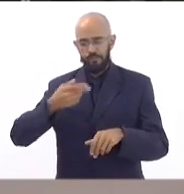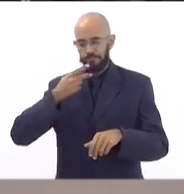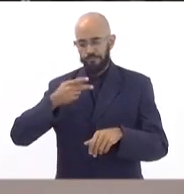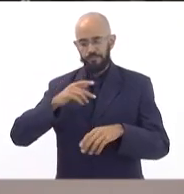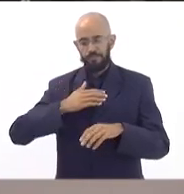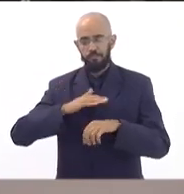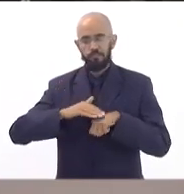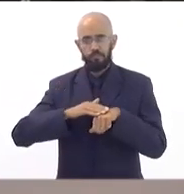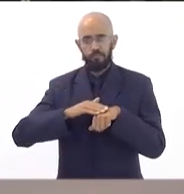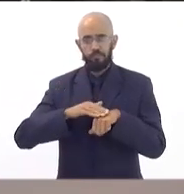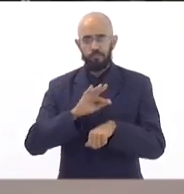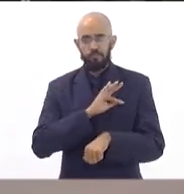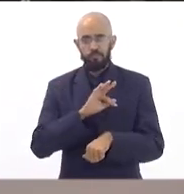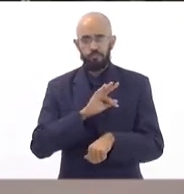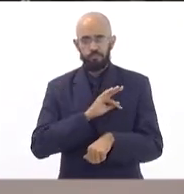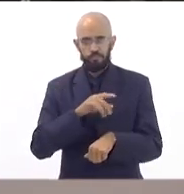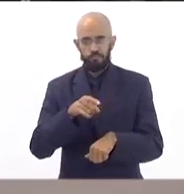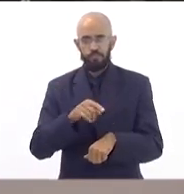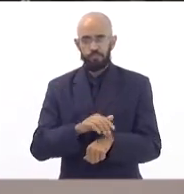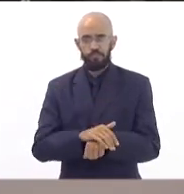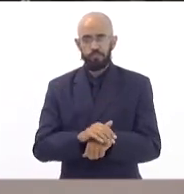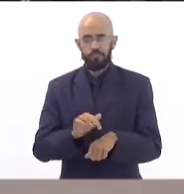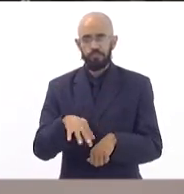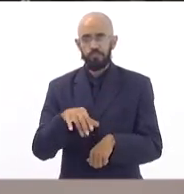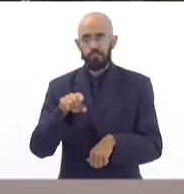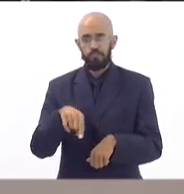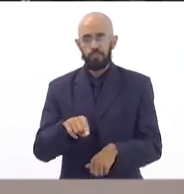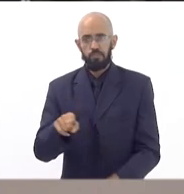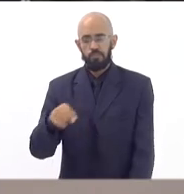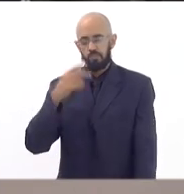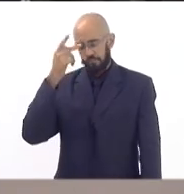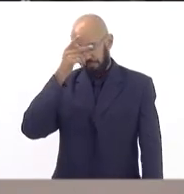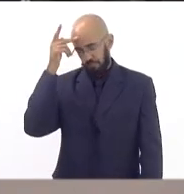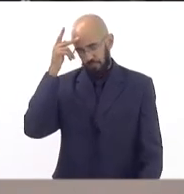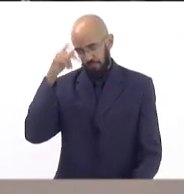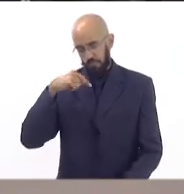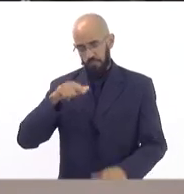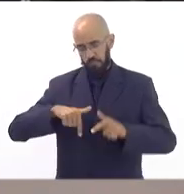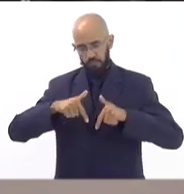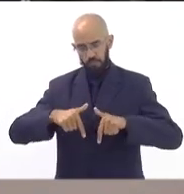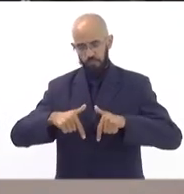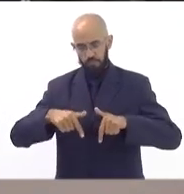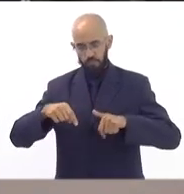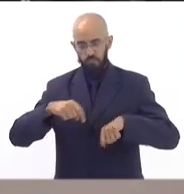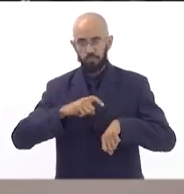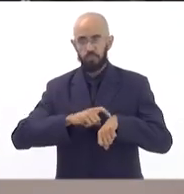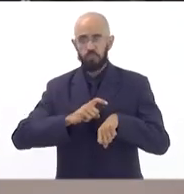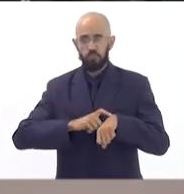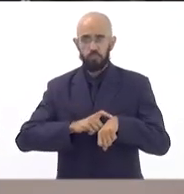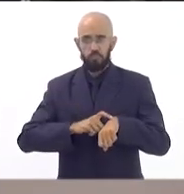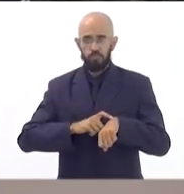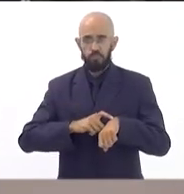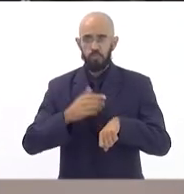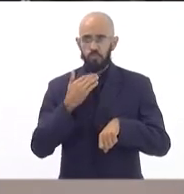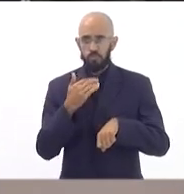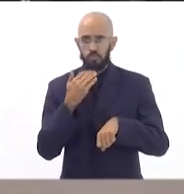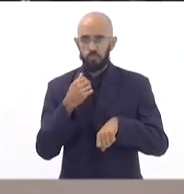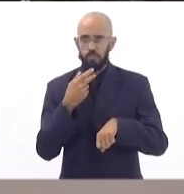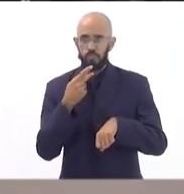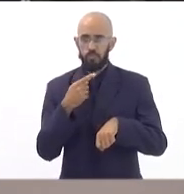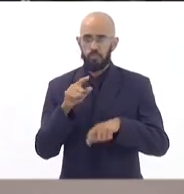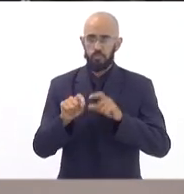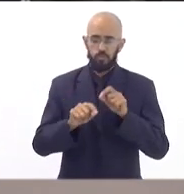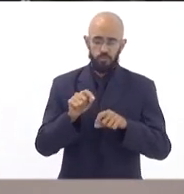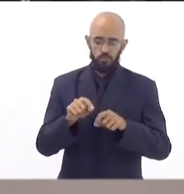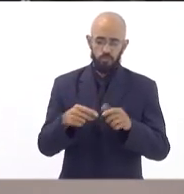Militar ou para a polícia civil o mesmo quem são aquelas pessoas que estão agindo naquele momento né que não adianta dizer aqui as Acabou de